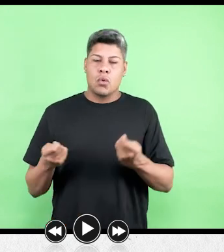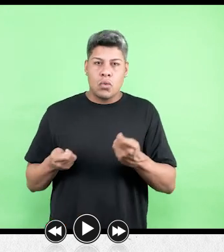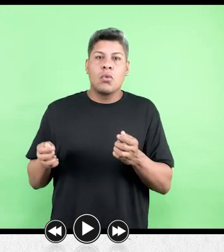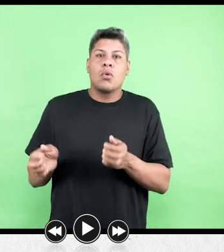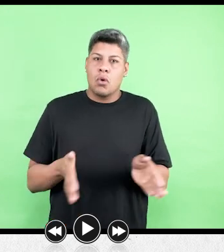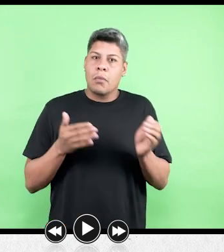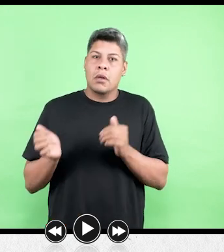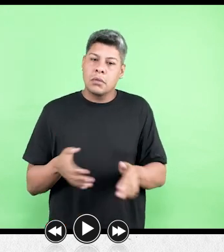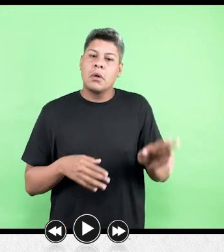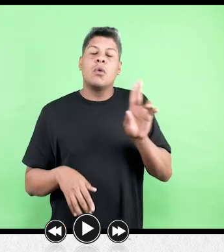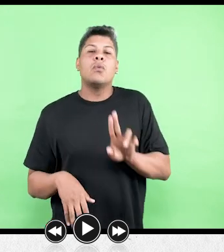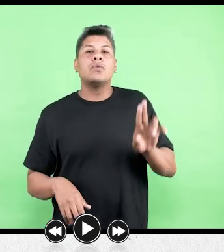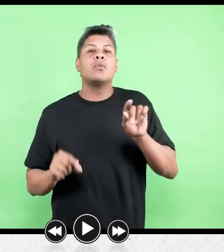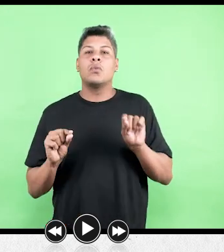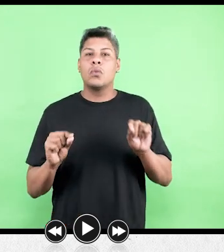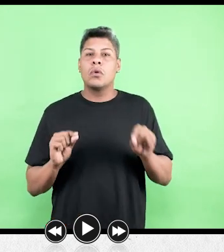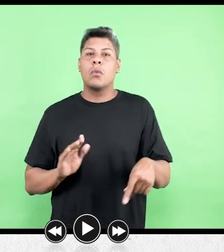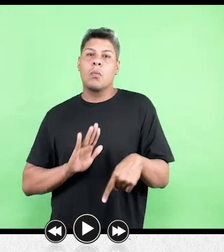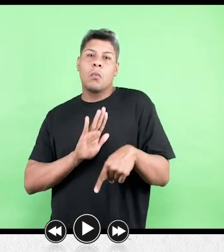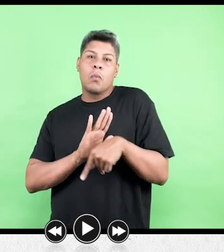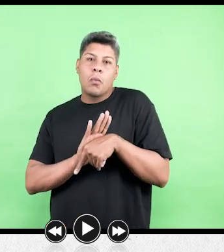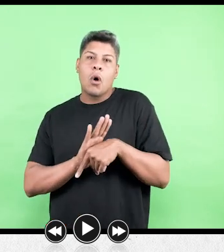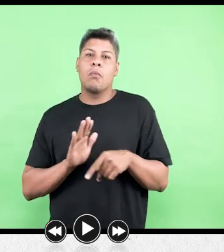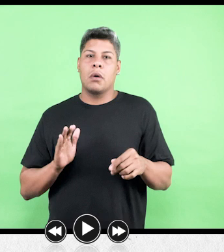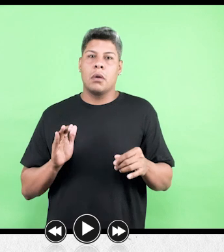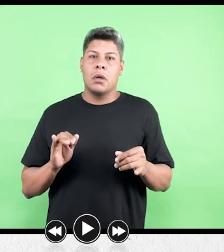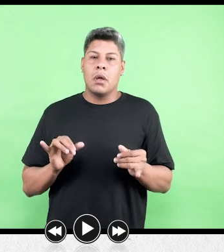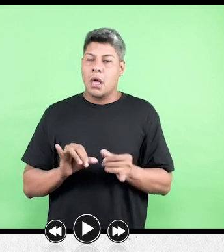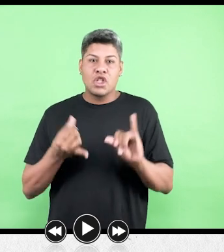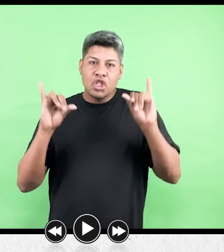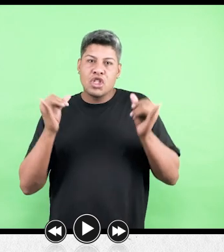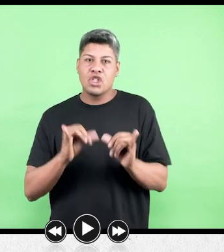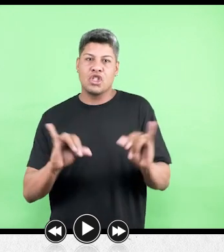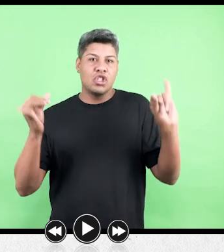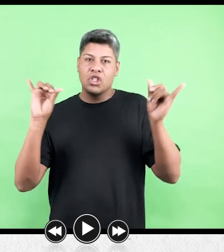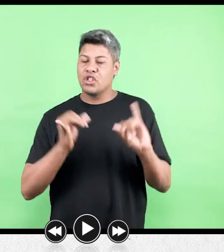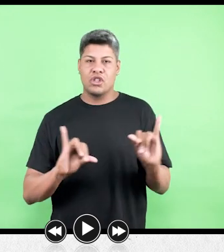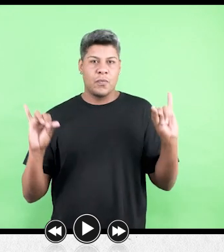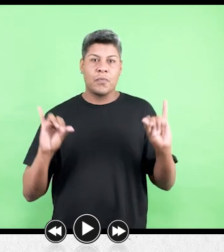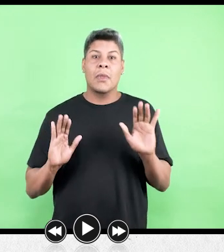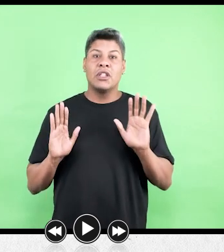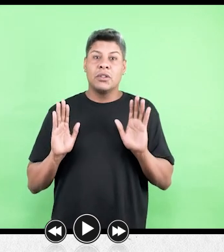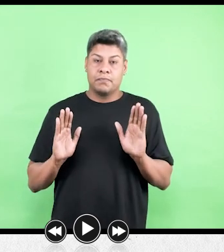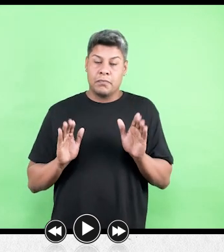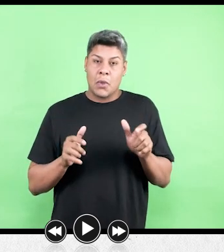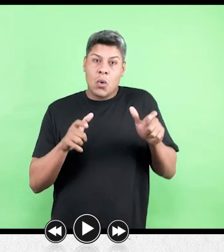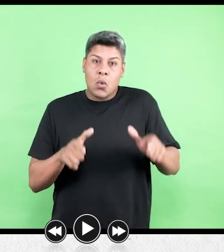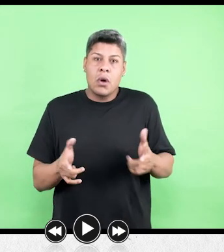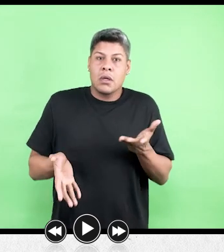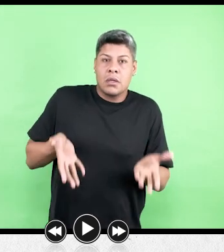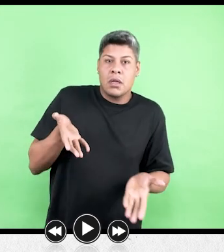operacional utilizado para as descargas de rede. Já na estação de tratamento de água, né, quando a